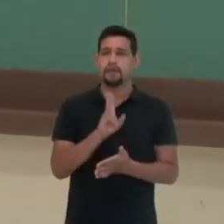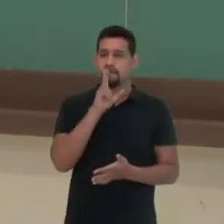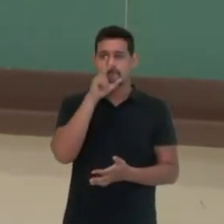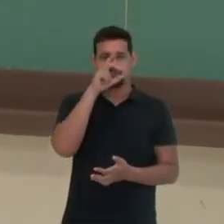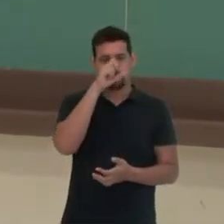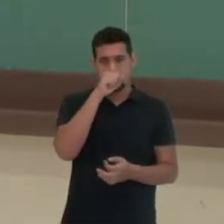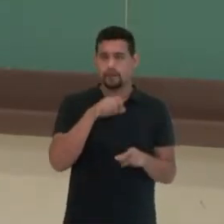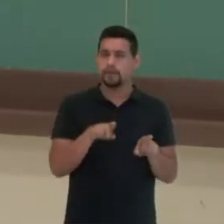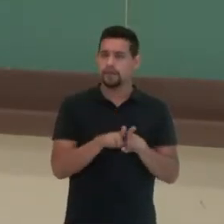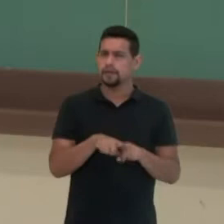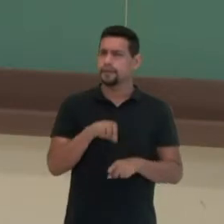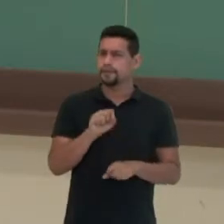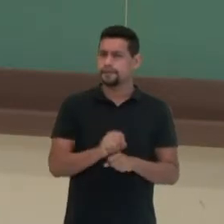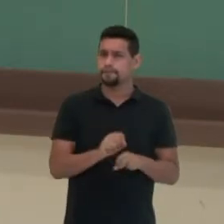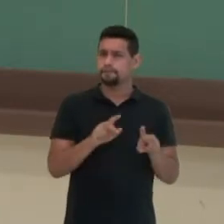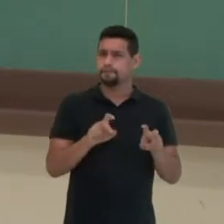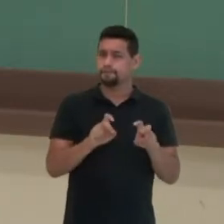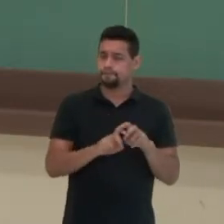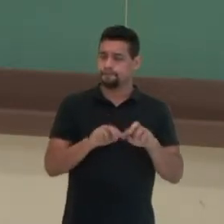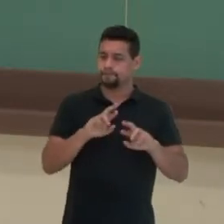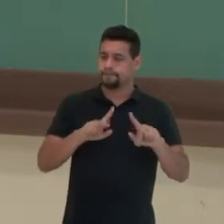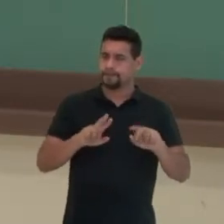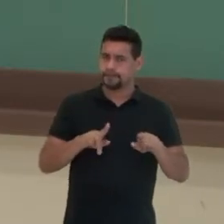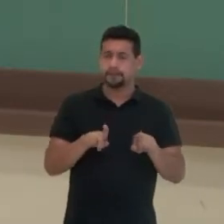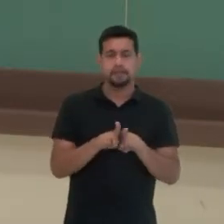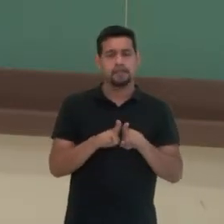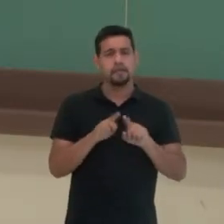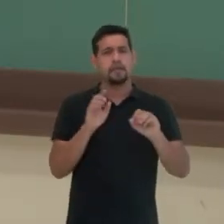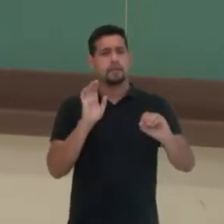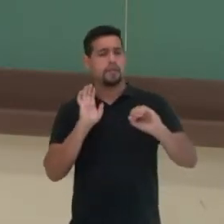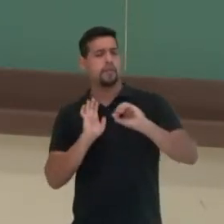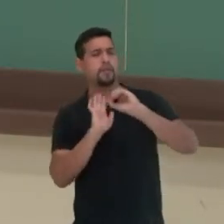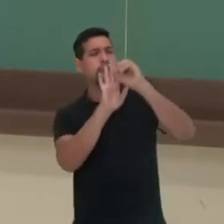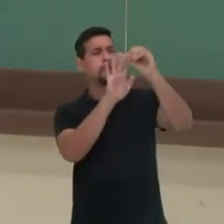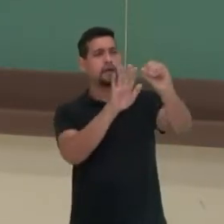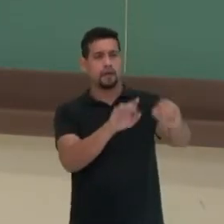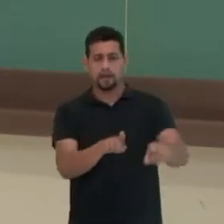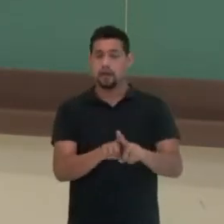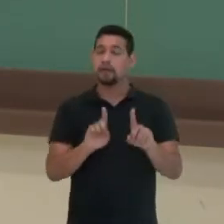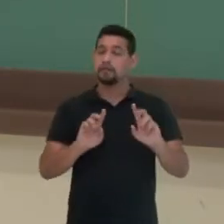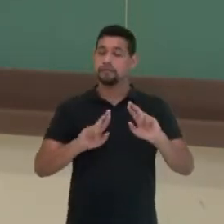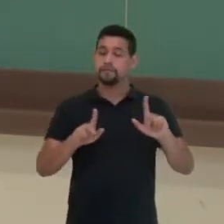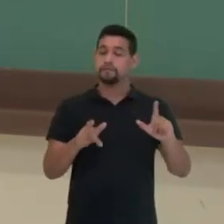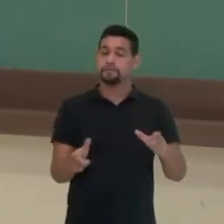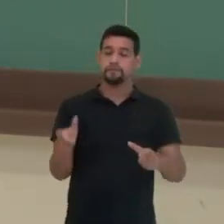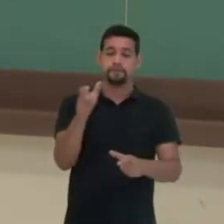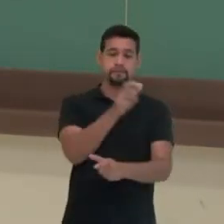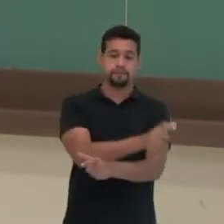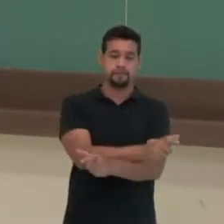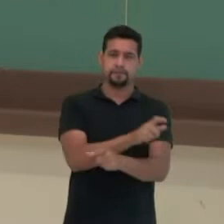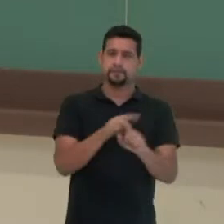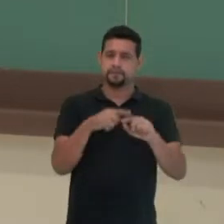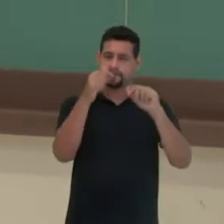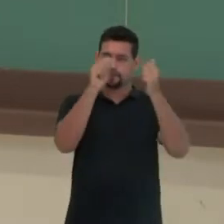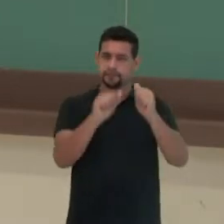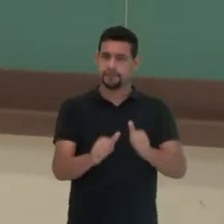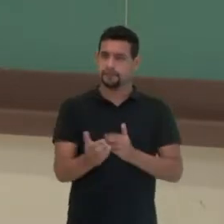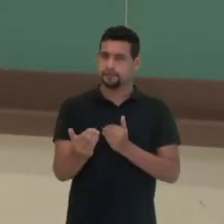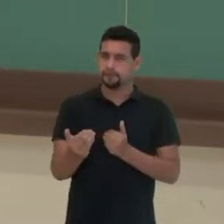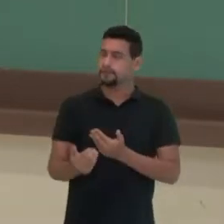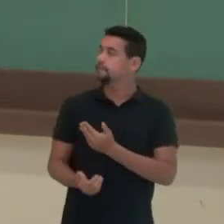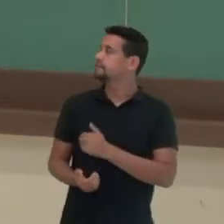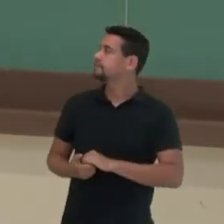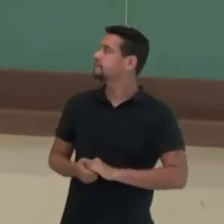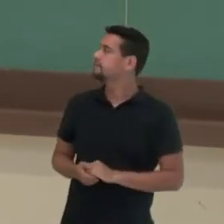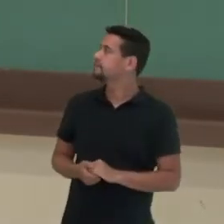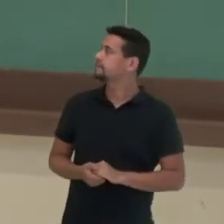força sobre este objeto para mandar a bola para a quadra adversária. Então, olha aqui a jovem,